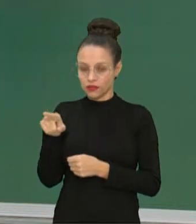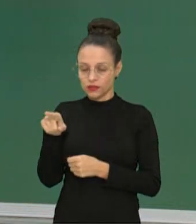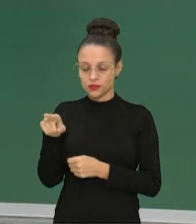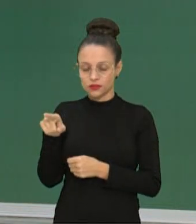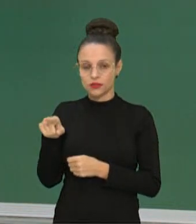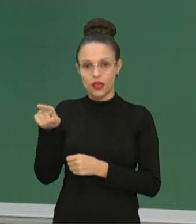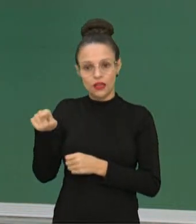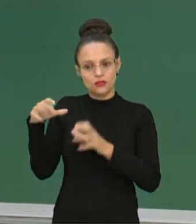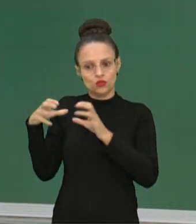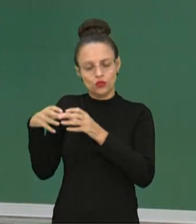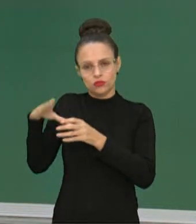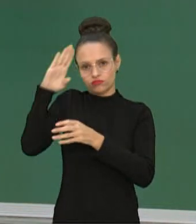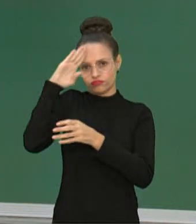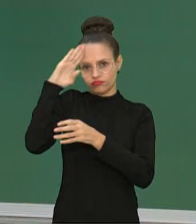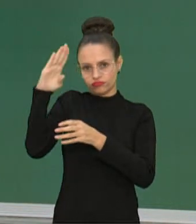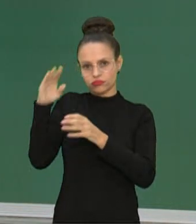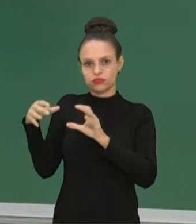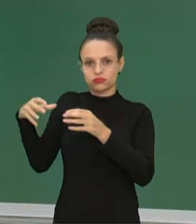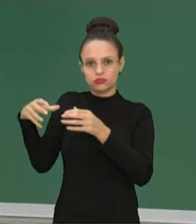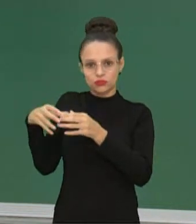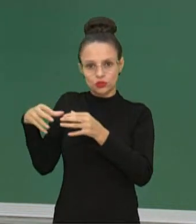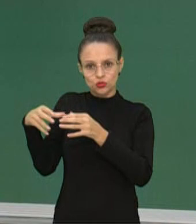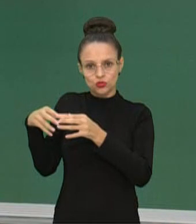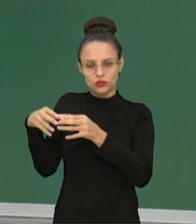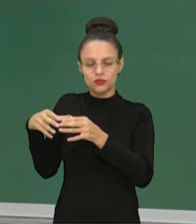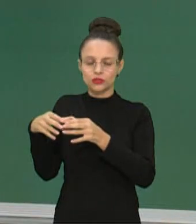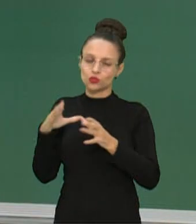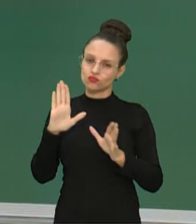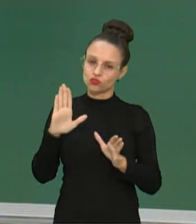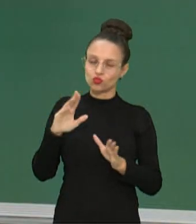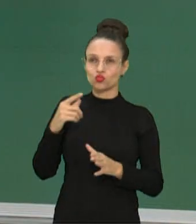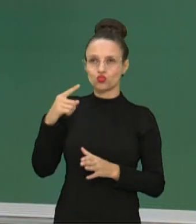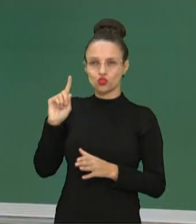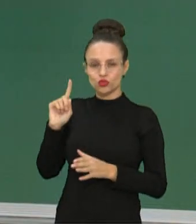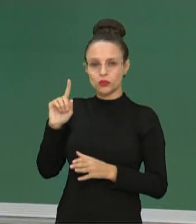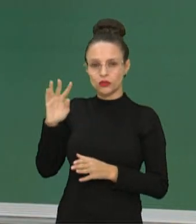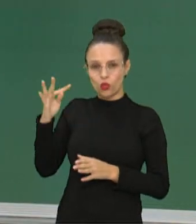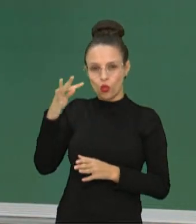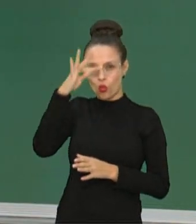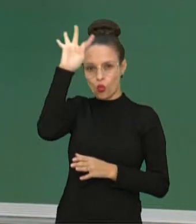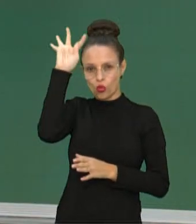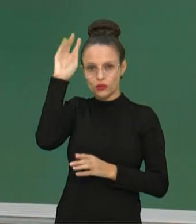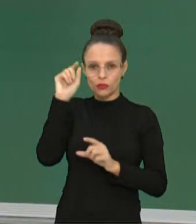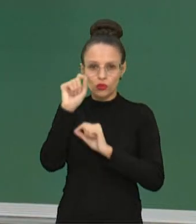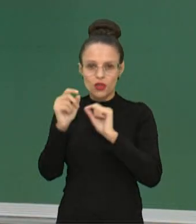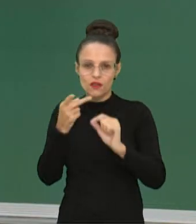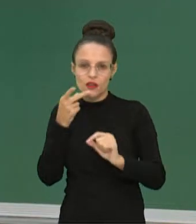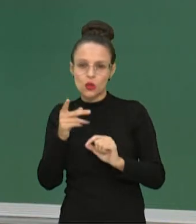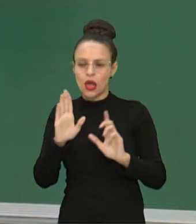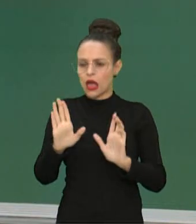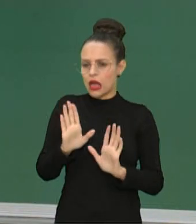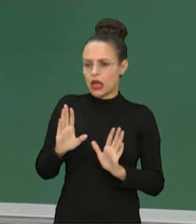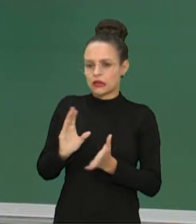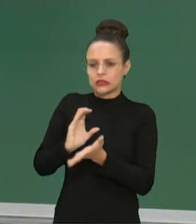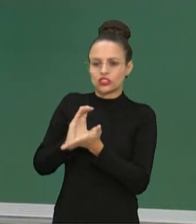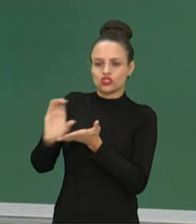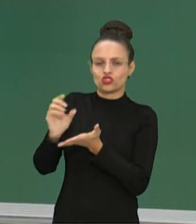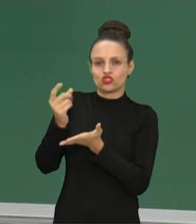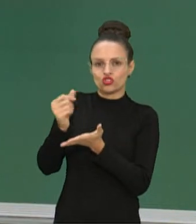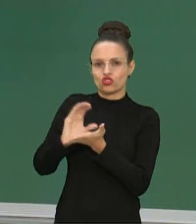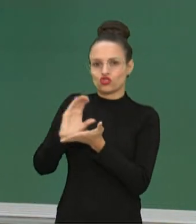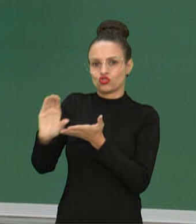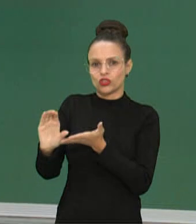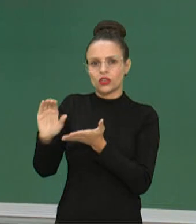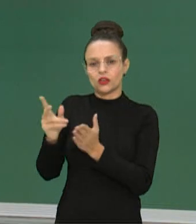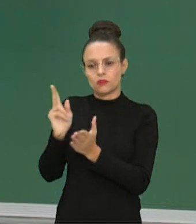Este exército, embora ultimamente o Trump tenha dito que não mandará mais dinheiro, abre aspas,